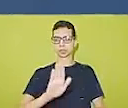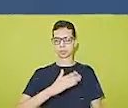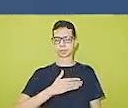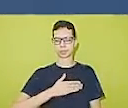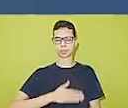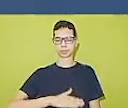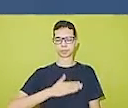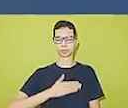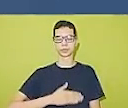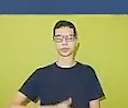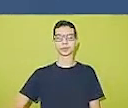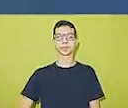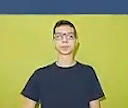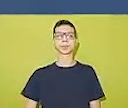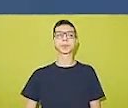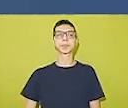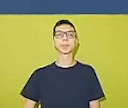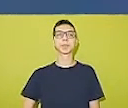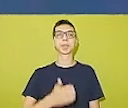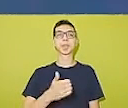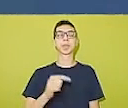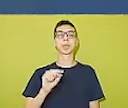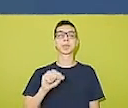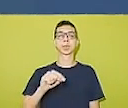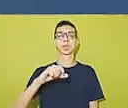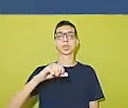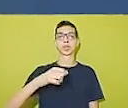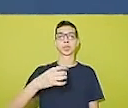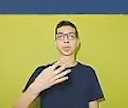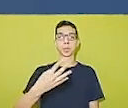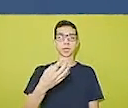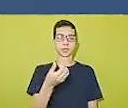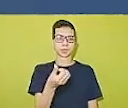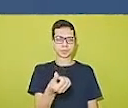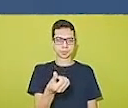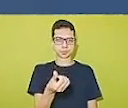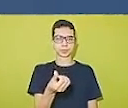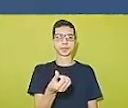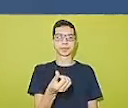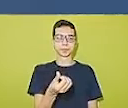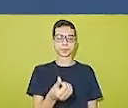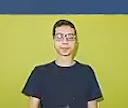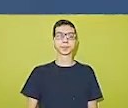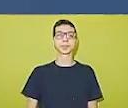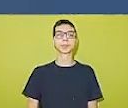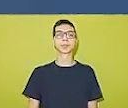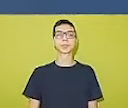Que é de 1946 e que fala...